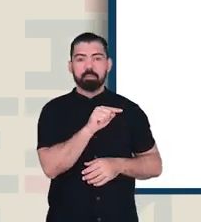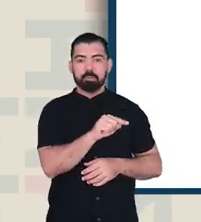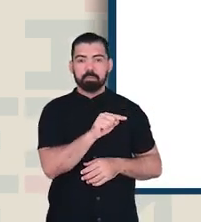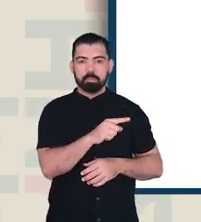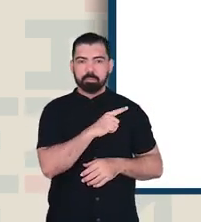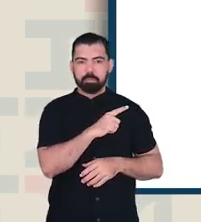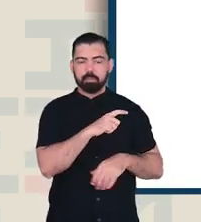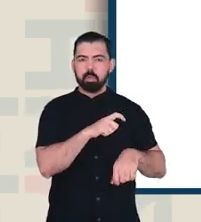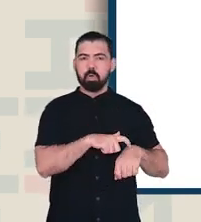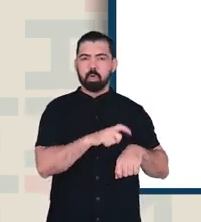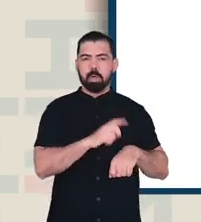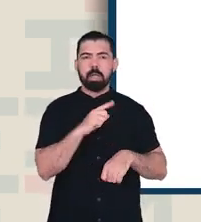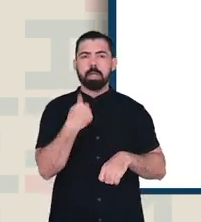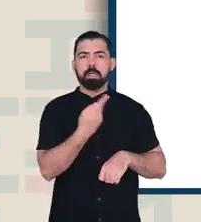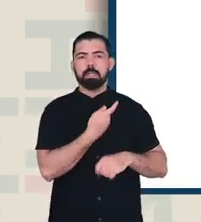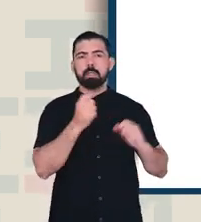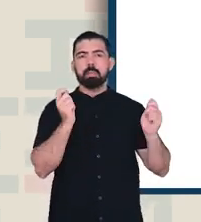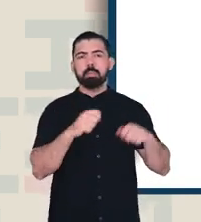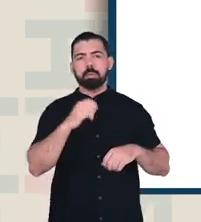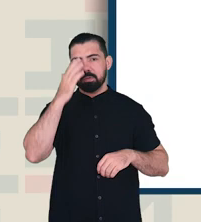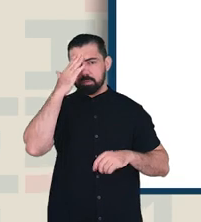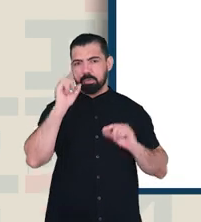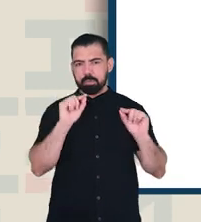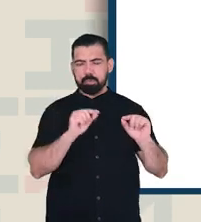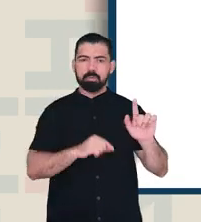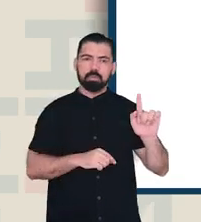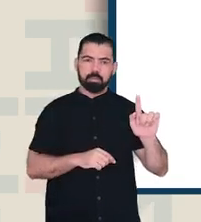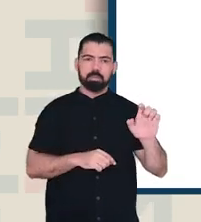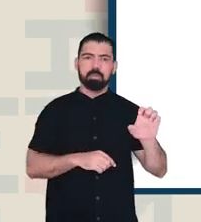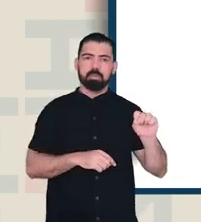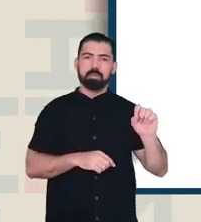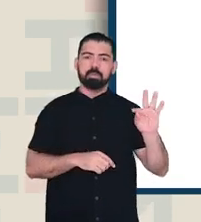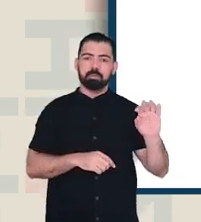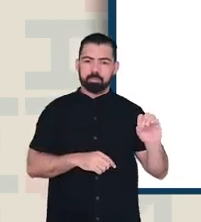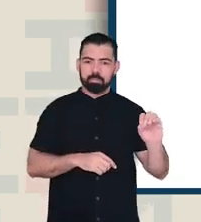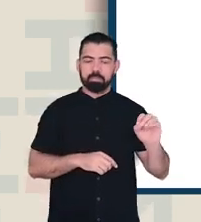esses momentos a gente pode entender como gestuais.